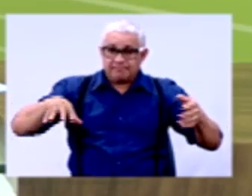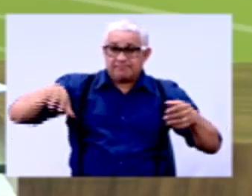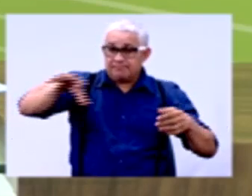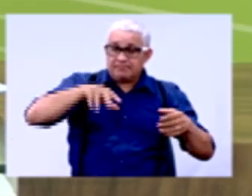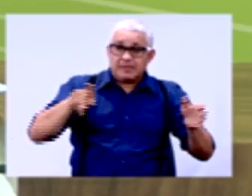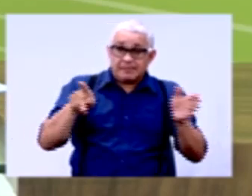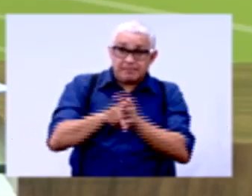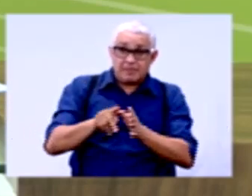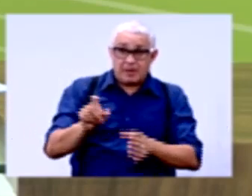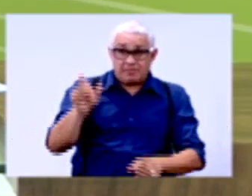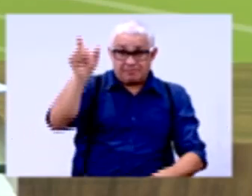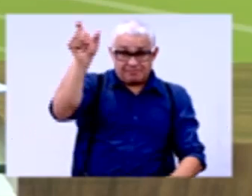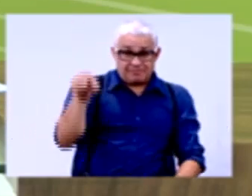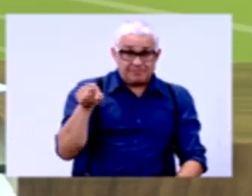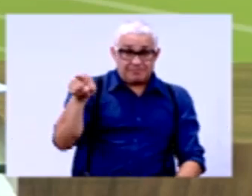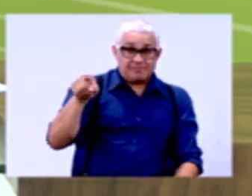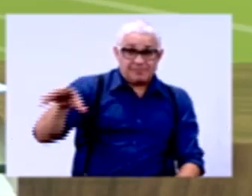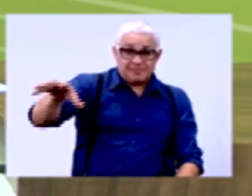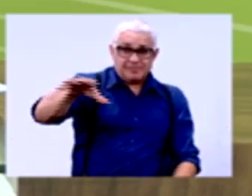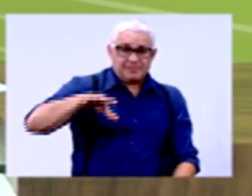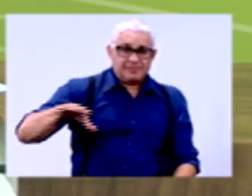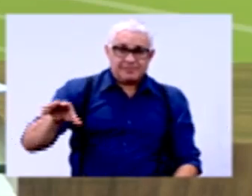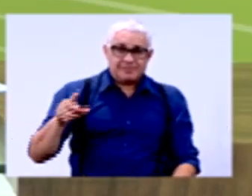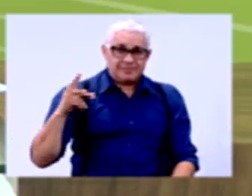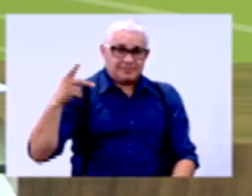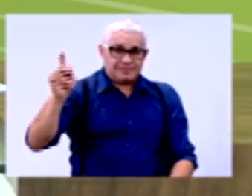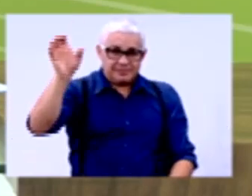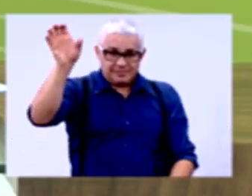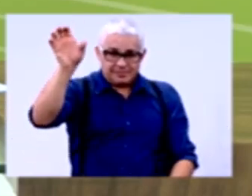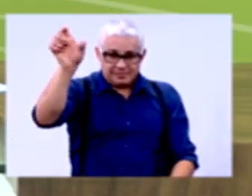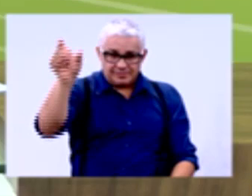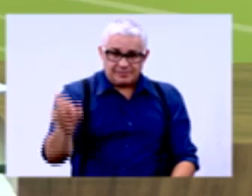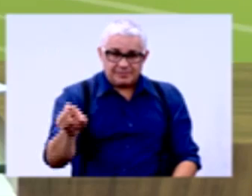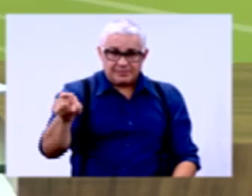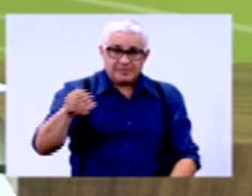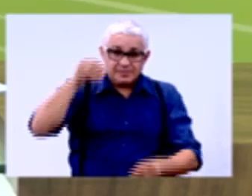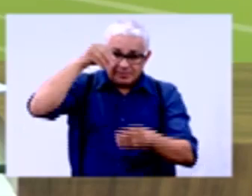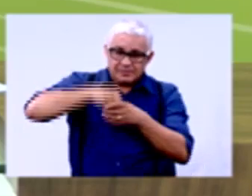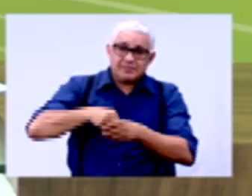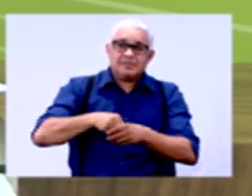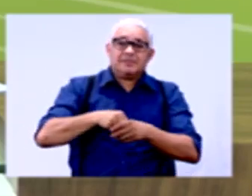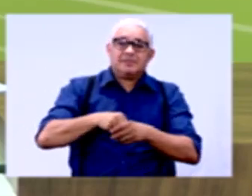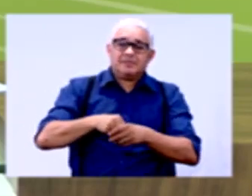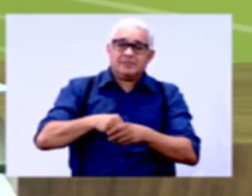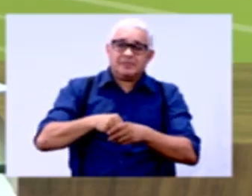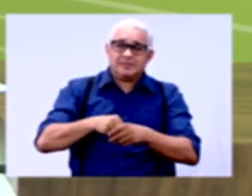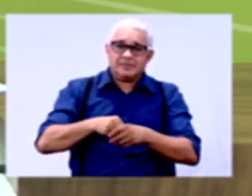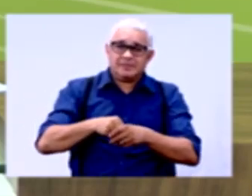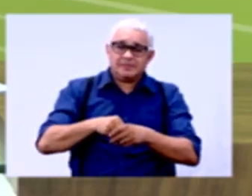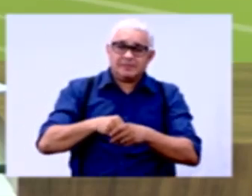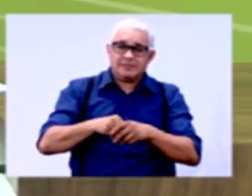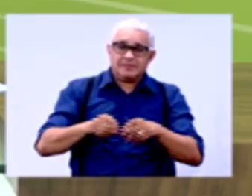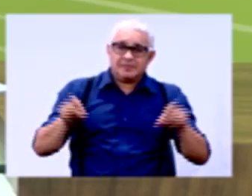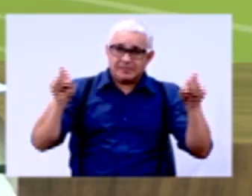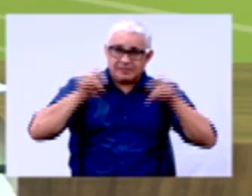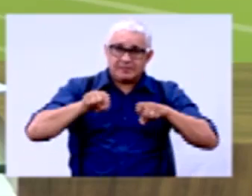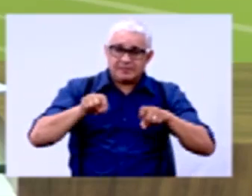esse usuário. E aonde é reservada essa área? Essa área é reservada no nosso servidor de aplicação web. Tá? Então,